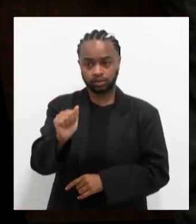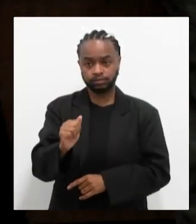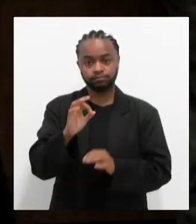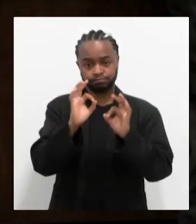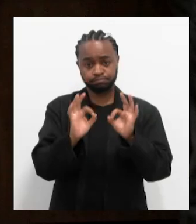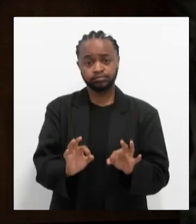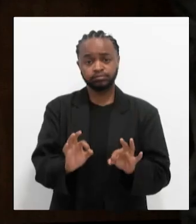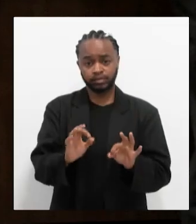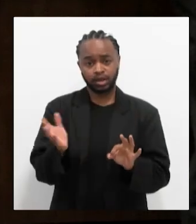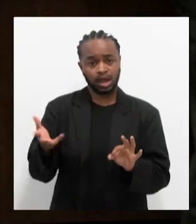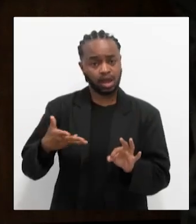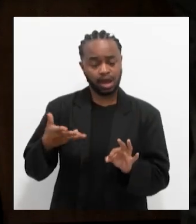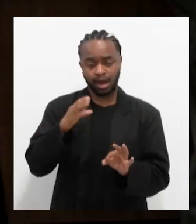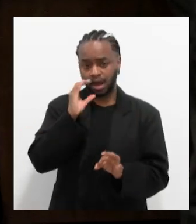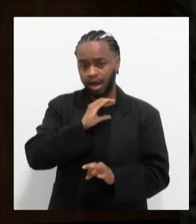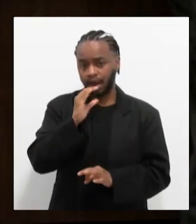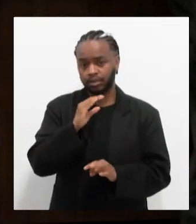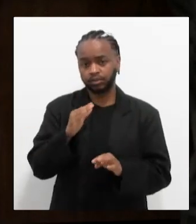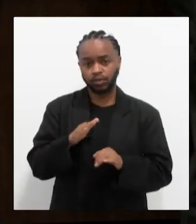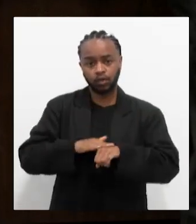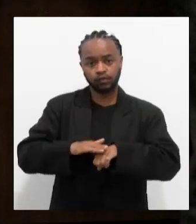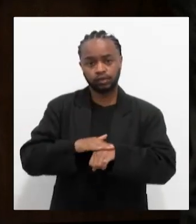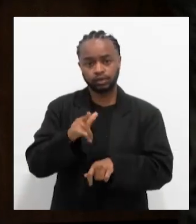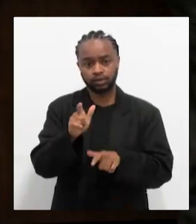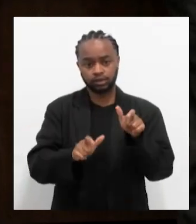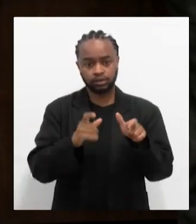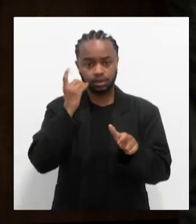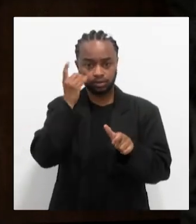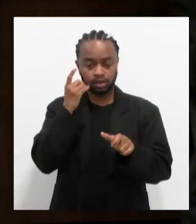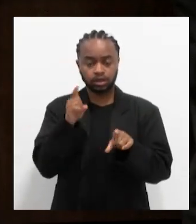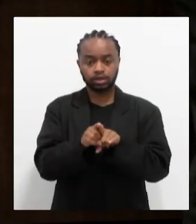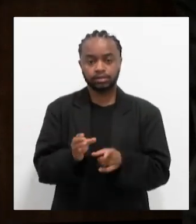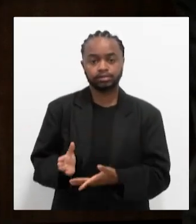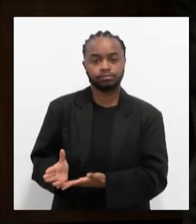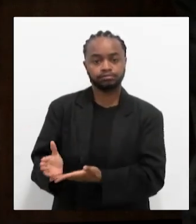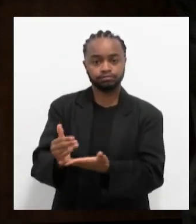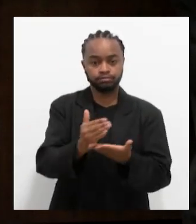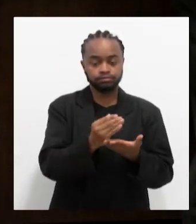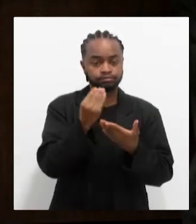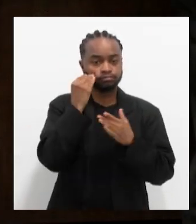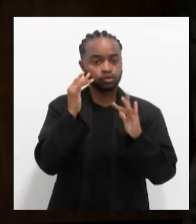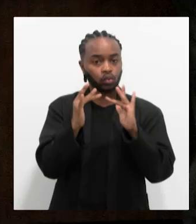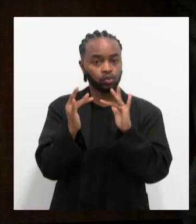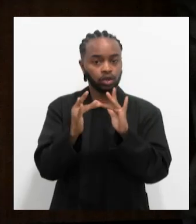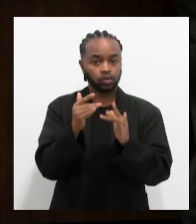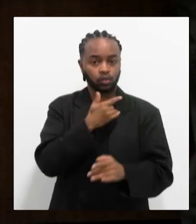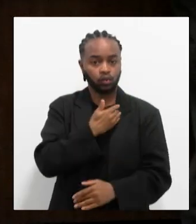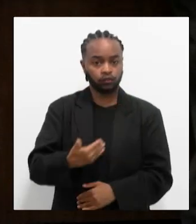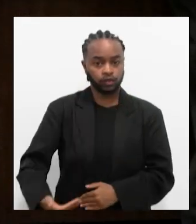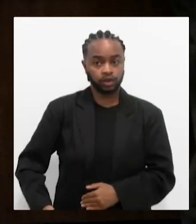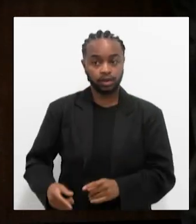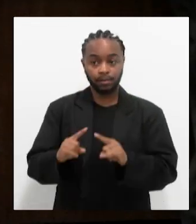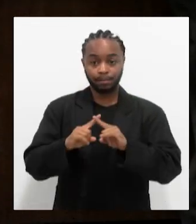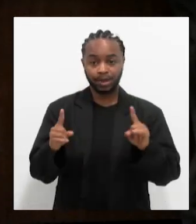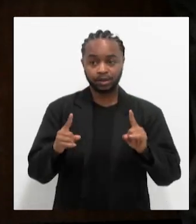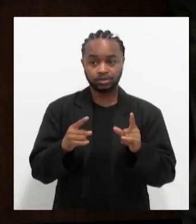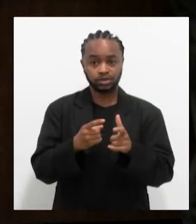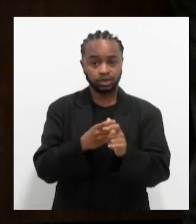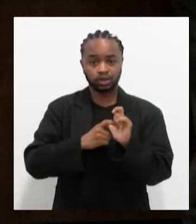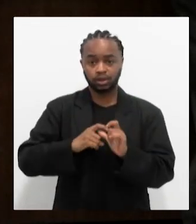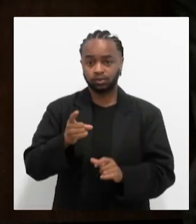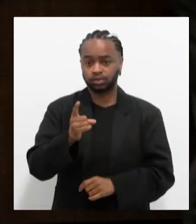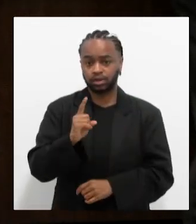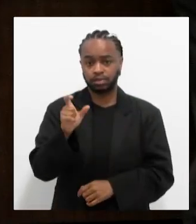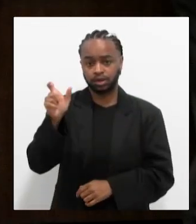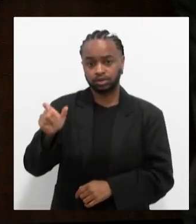sido célere, tem conversado com os deputados, tem recolhido, tem tentado contactar o governo, mas não depende do